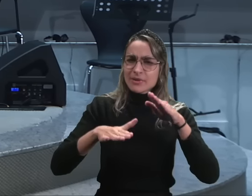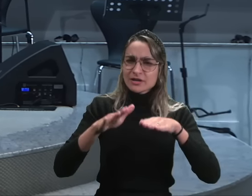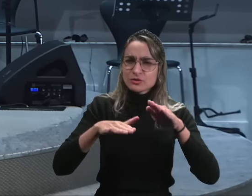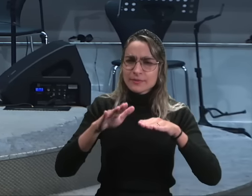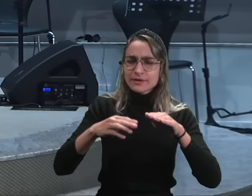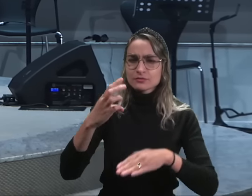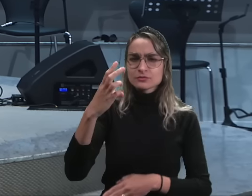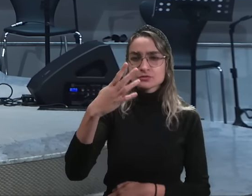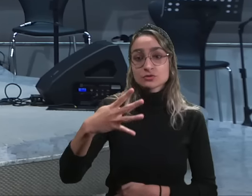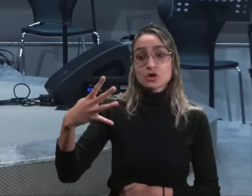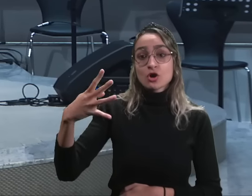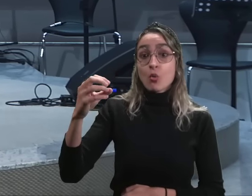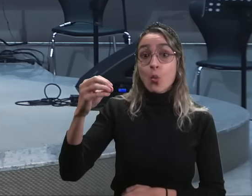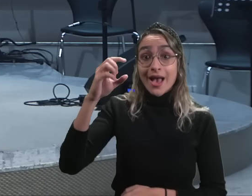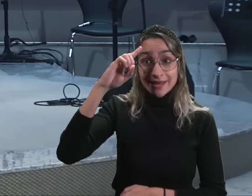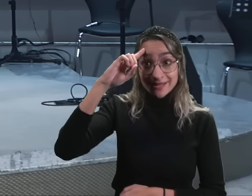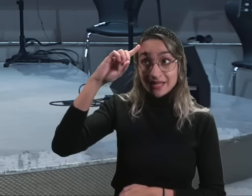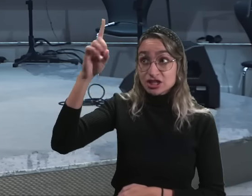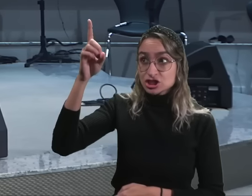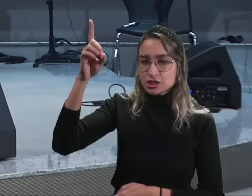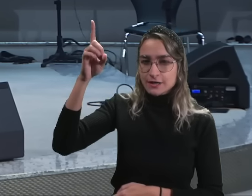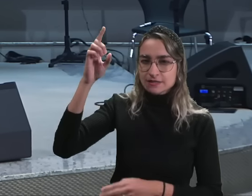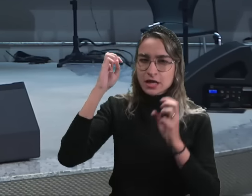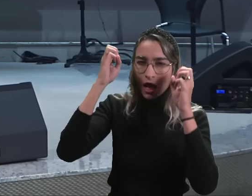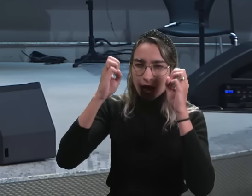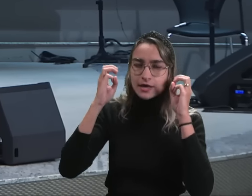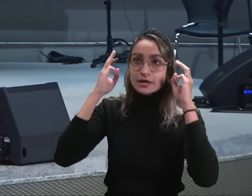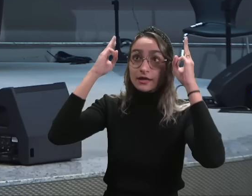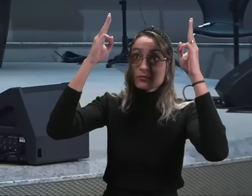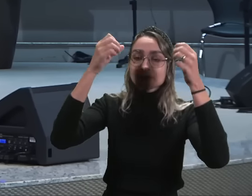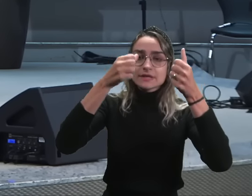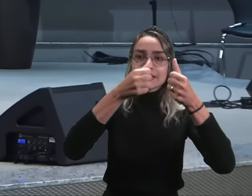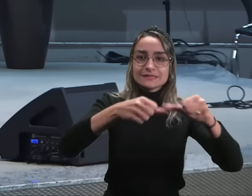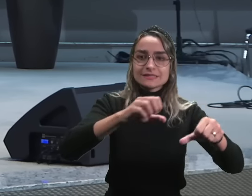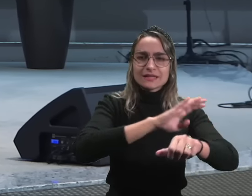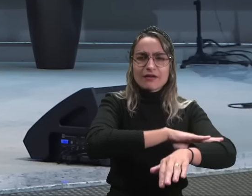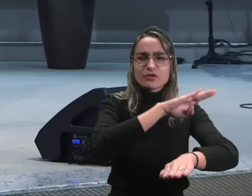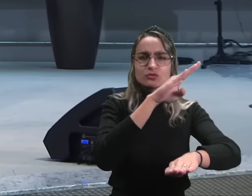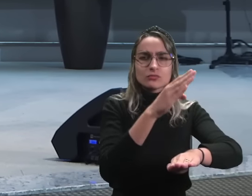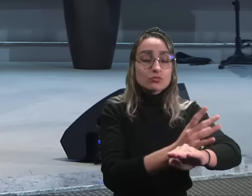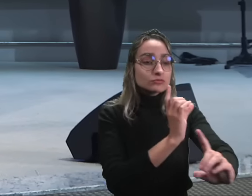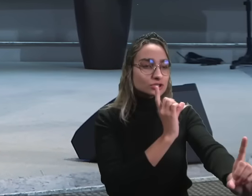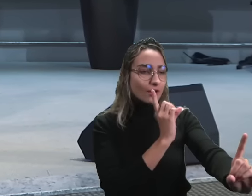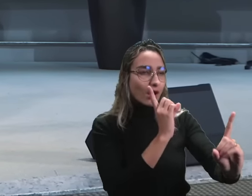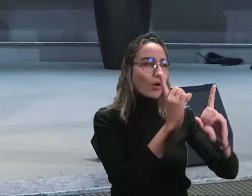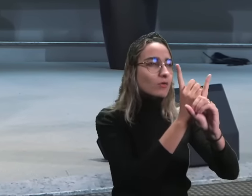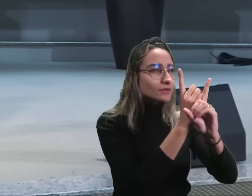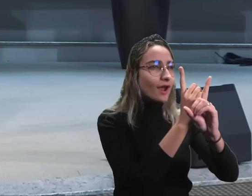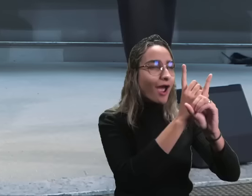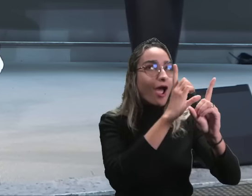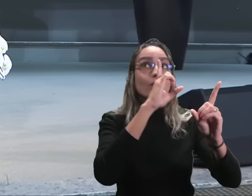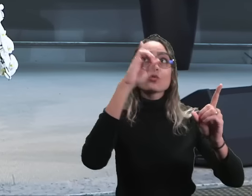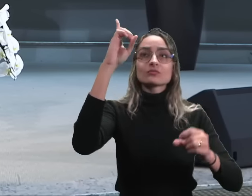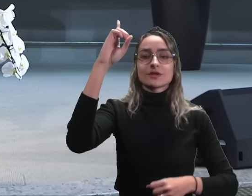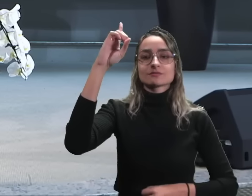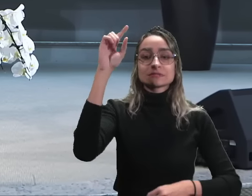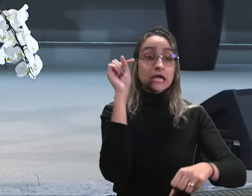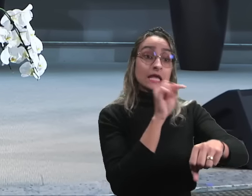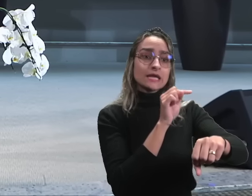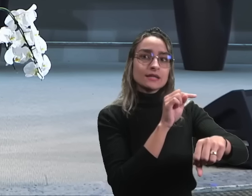monte e Deus ali revela duas coisas para Moisés duas coisas número um